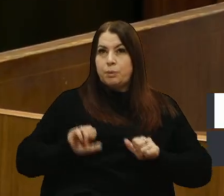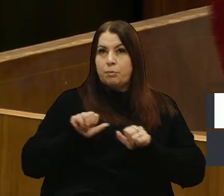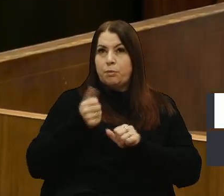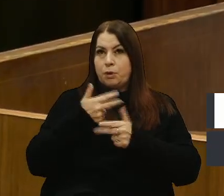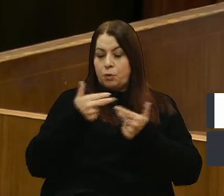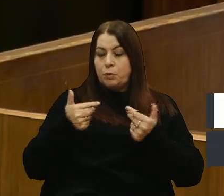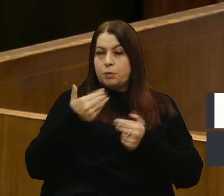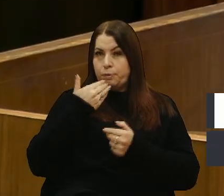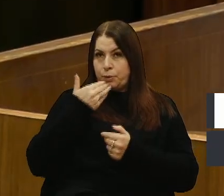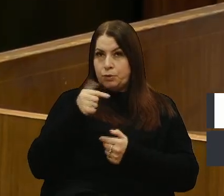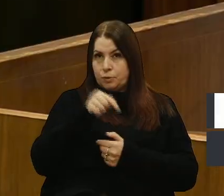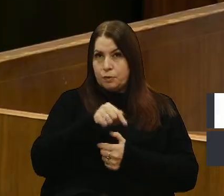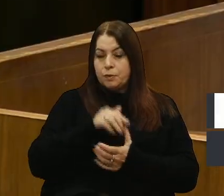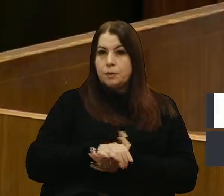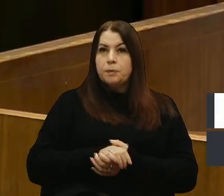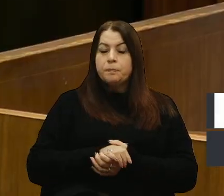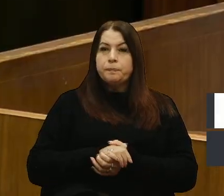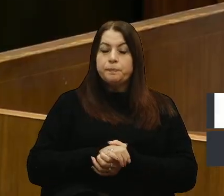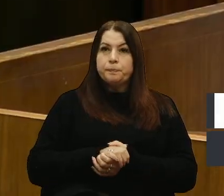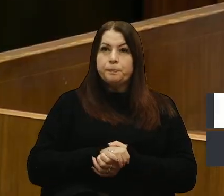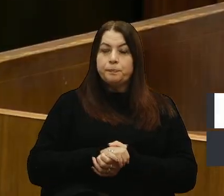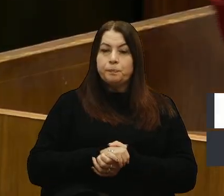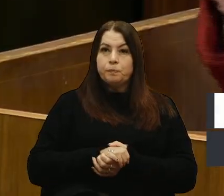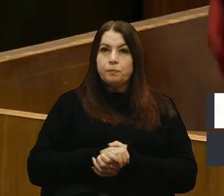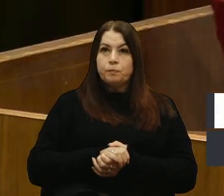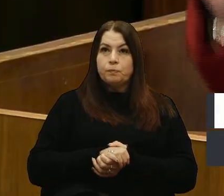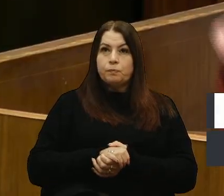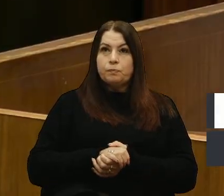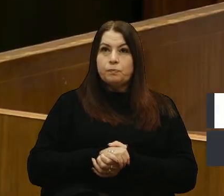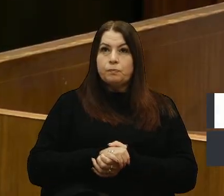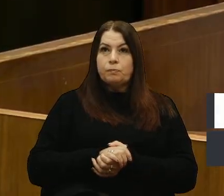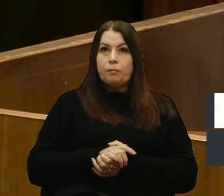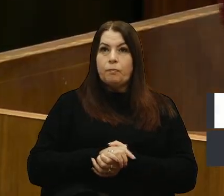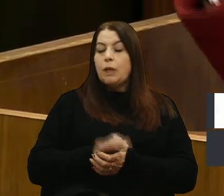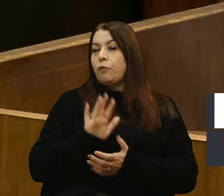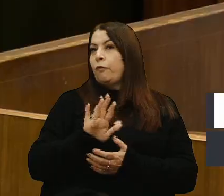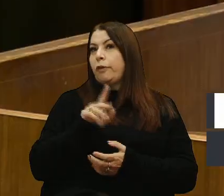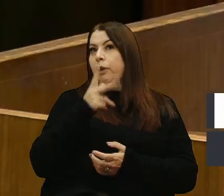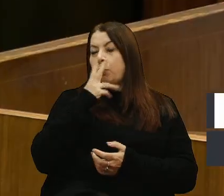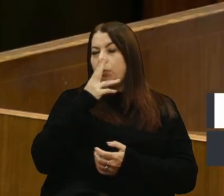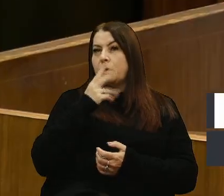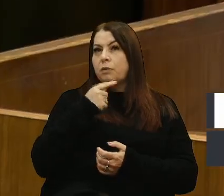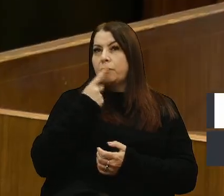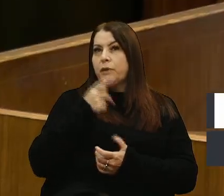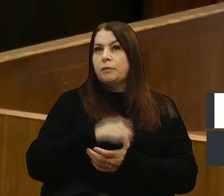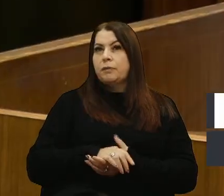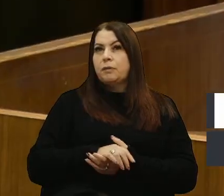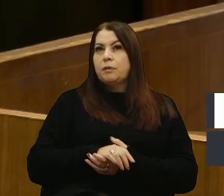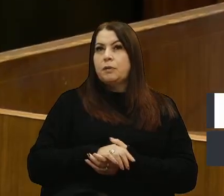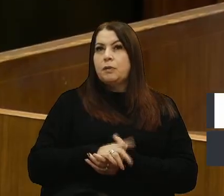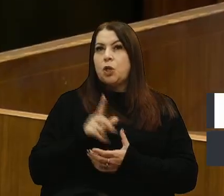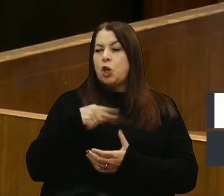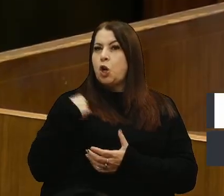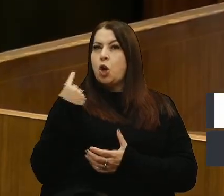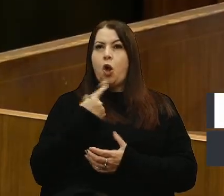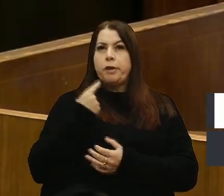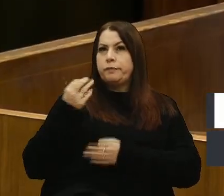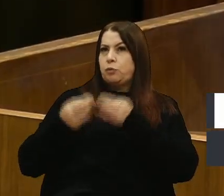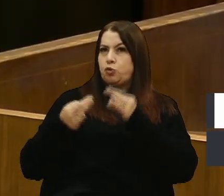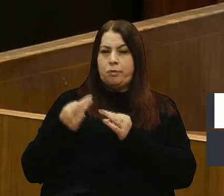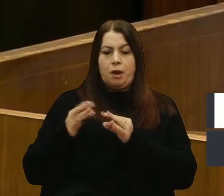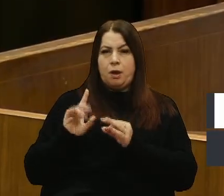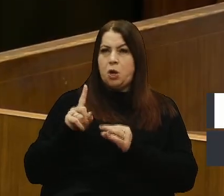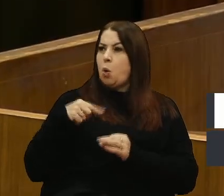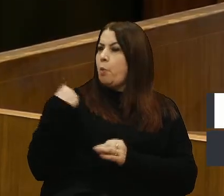eu quero pedir aqui, eu não vou ficar, como tem gente que vem aqui, não é nós que vamos julgar,